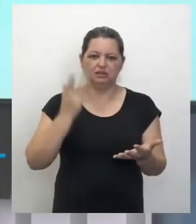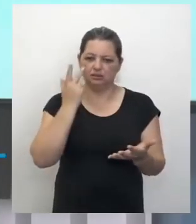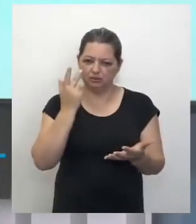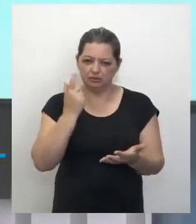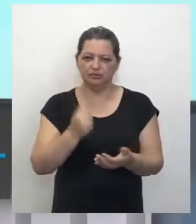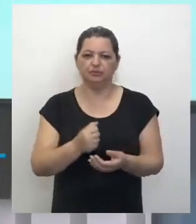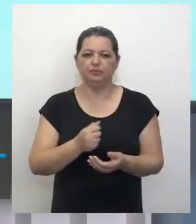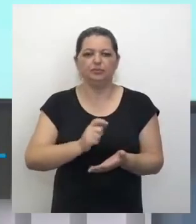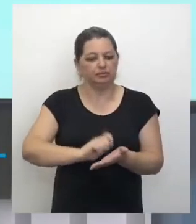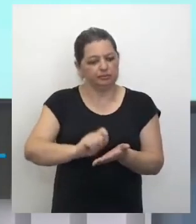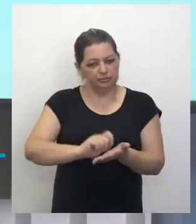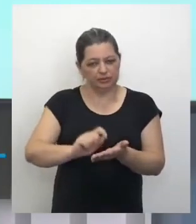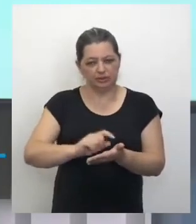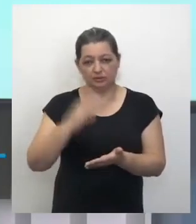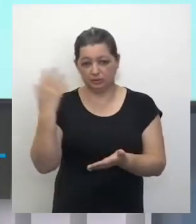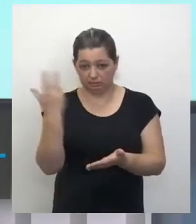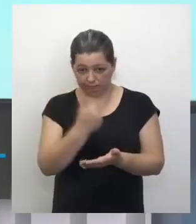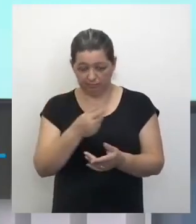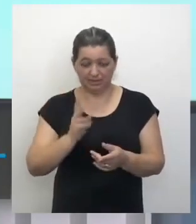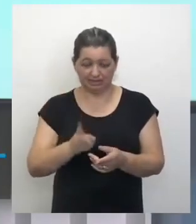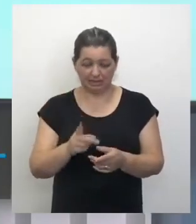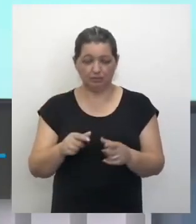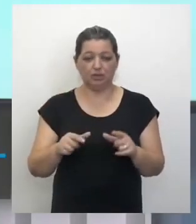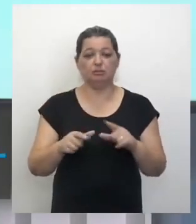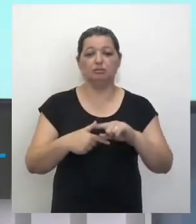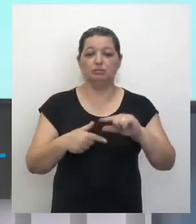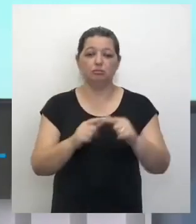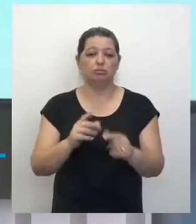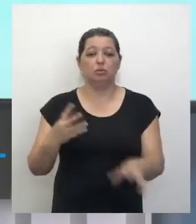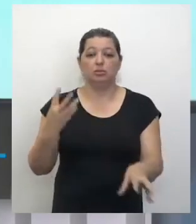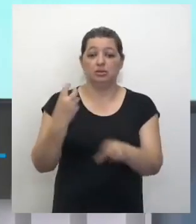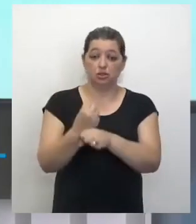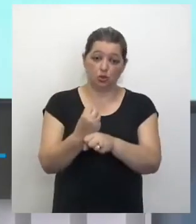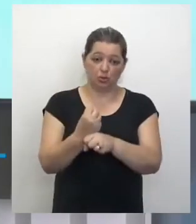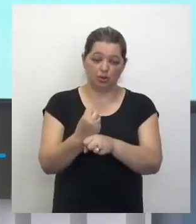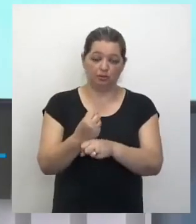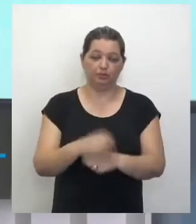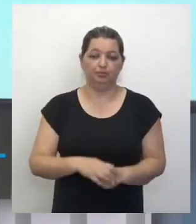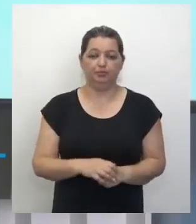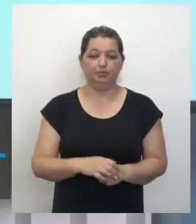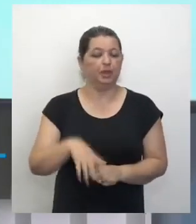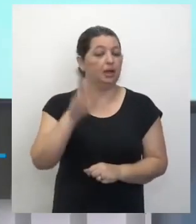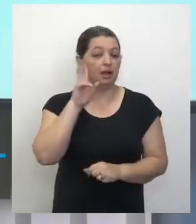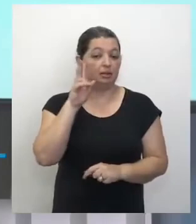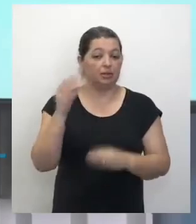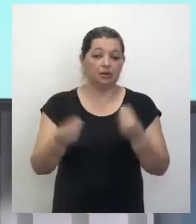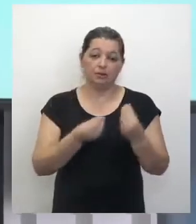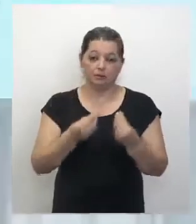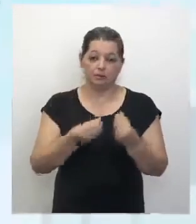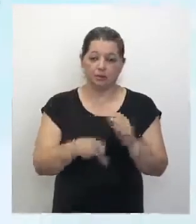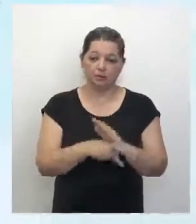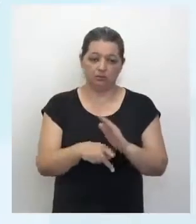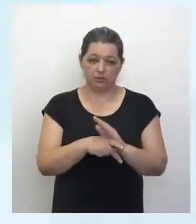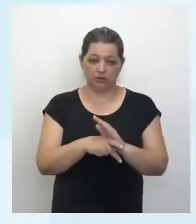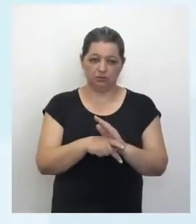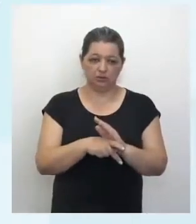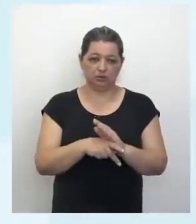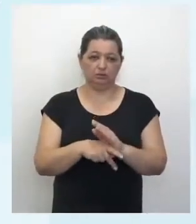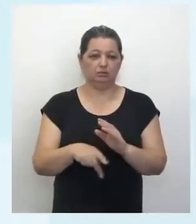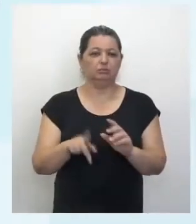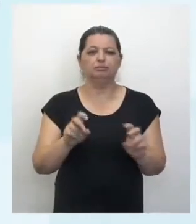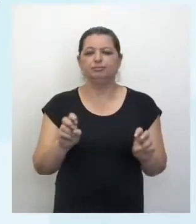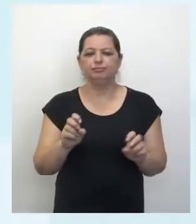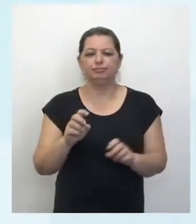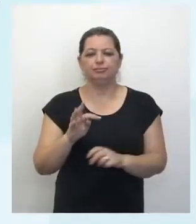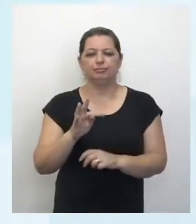escreverem lindo? Ele sempre aparece? É aquela atividade de sombra. Eu vou só relembrar um pouquinho sobre o Teorema de Tales. Então, o Tales,